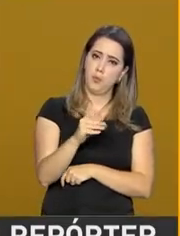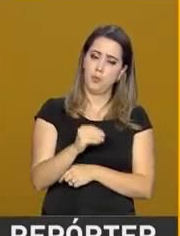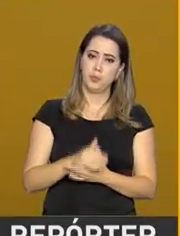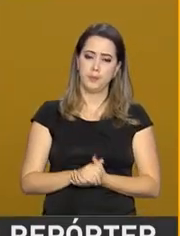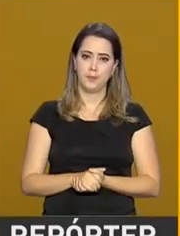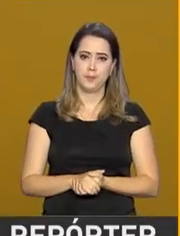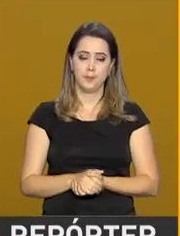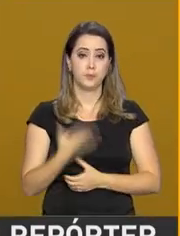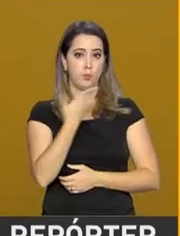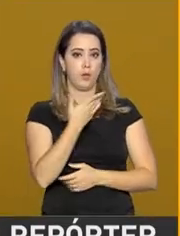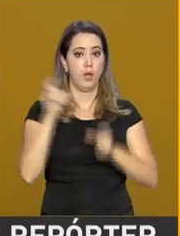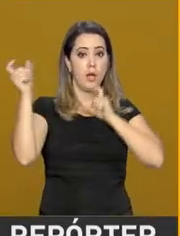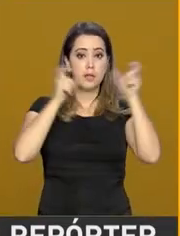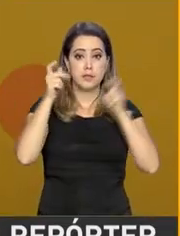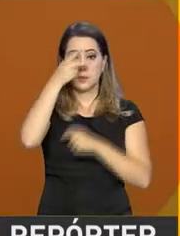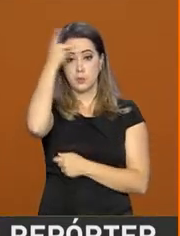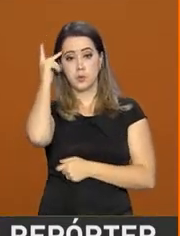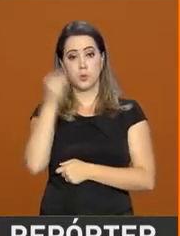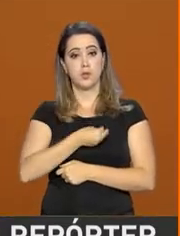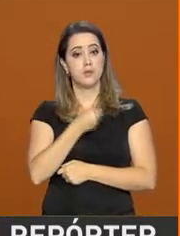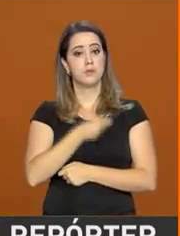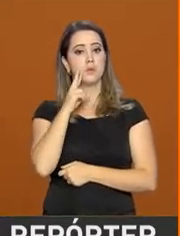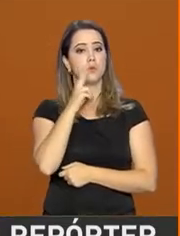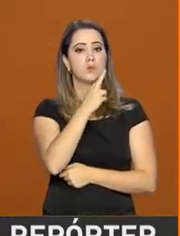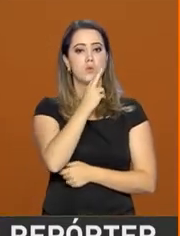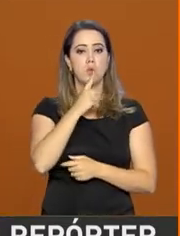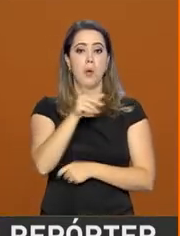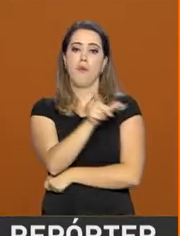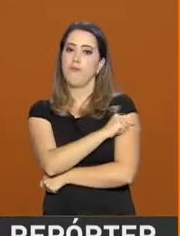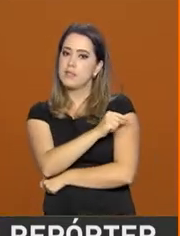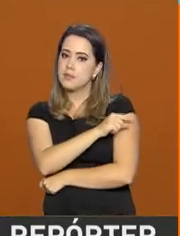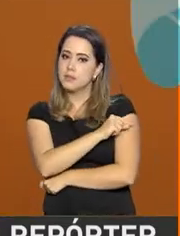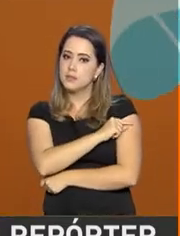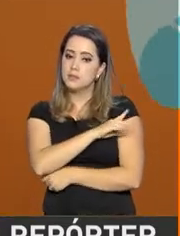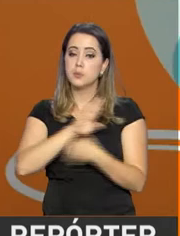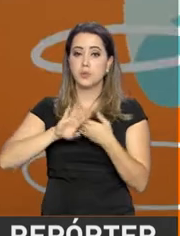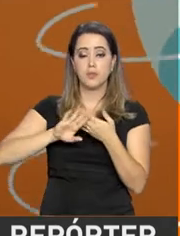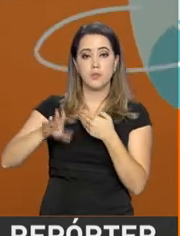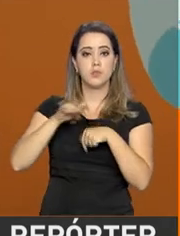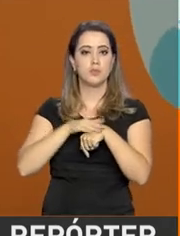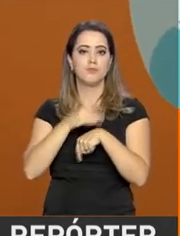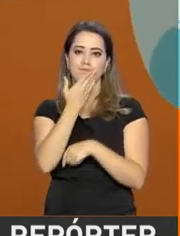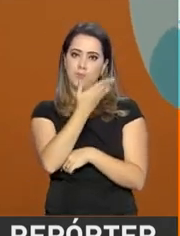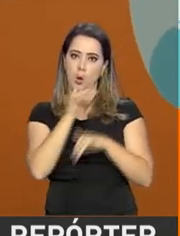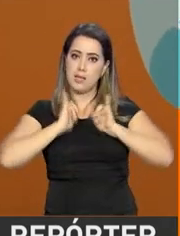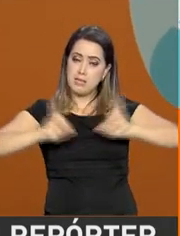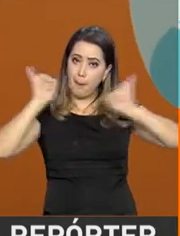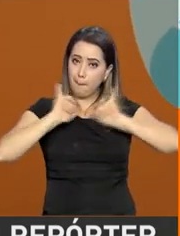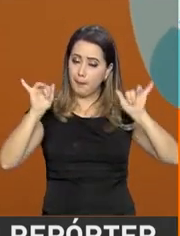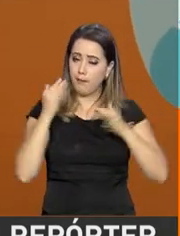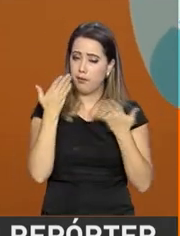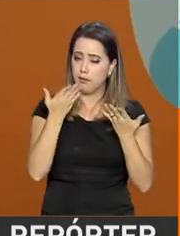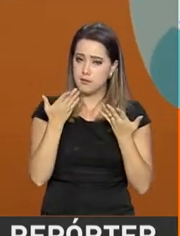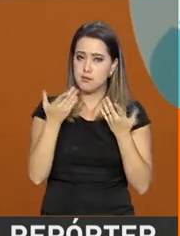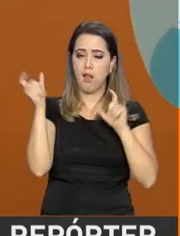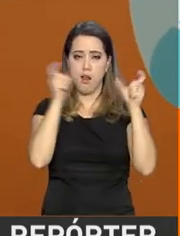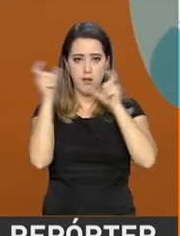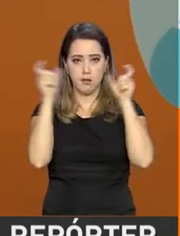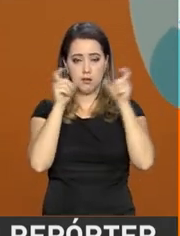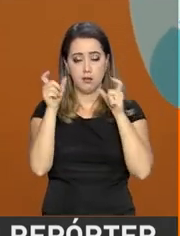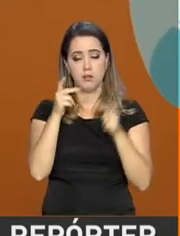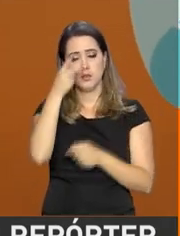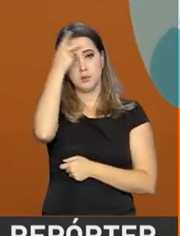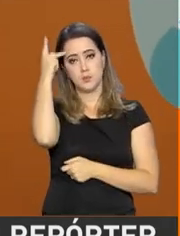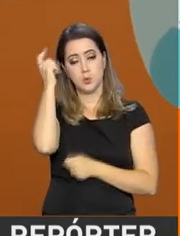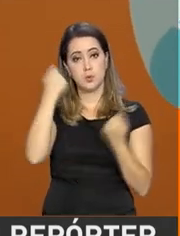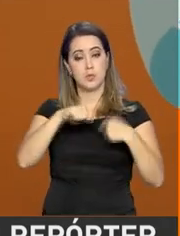Atenção para você que mora ou está em Roraima. Vacine-se contra o sarampo. É com esta campanha que o governo federal pretende convocar mais